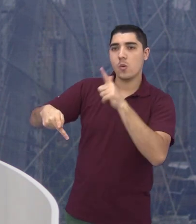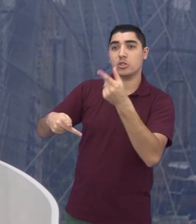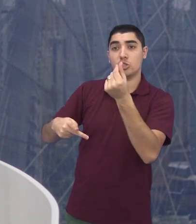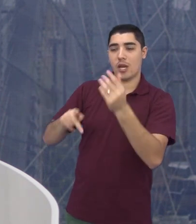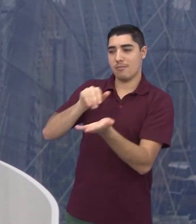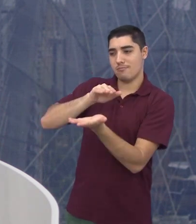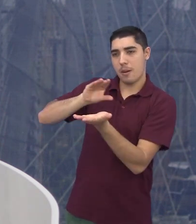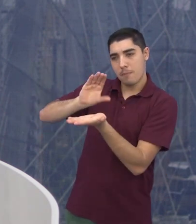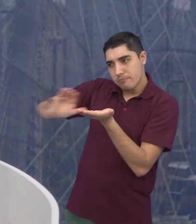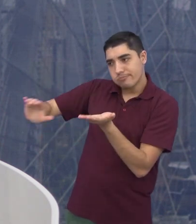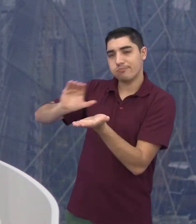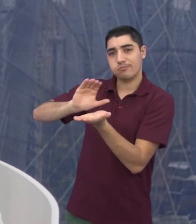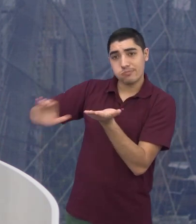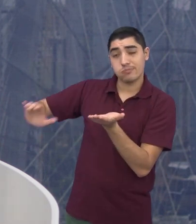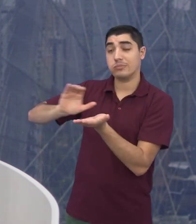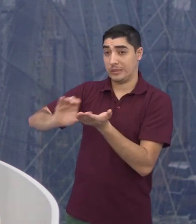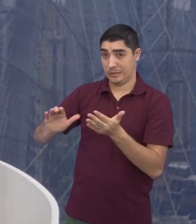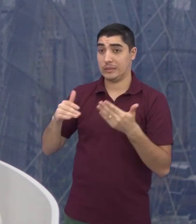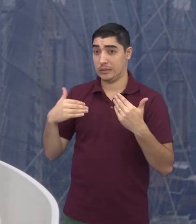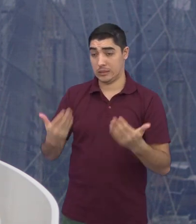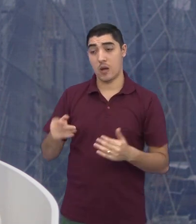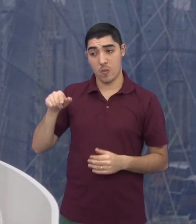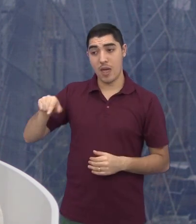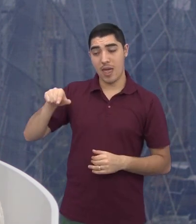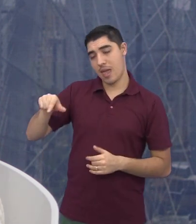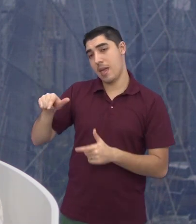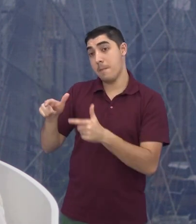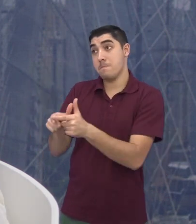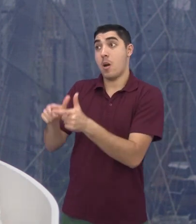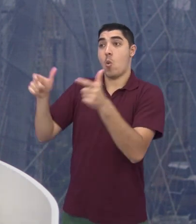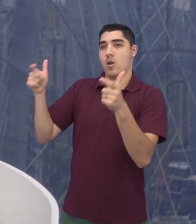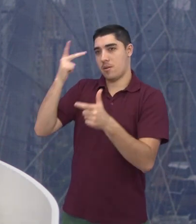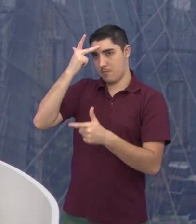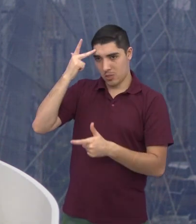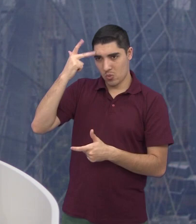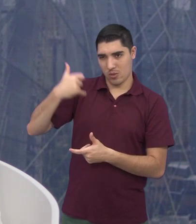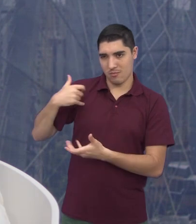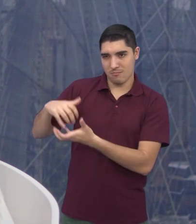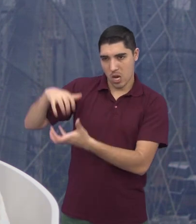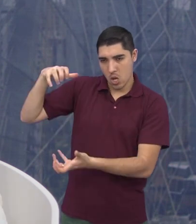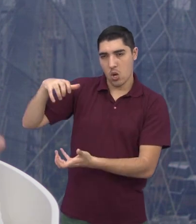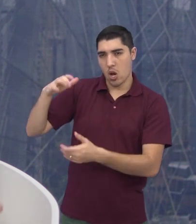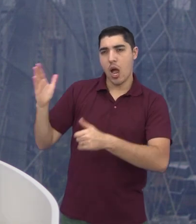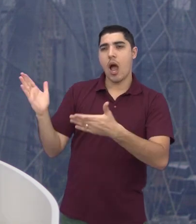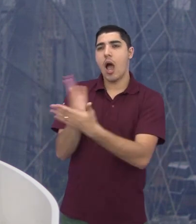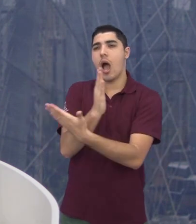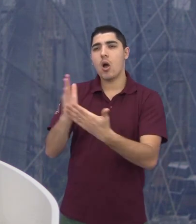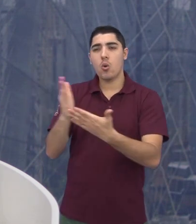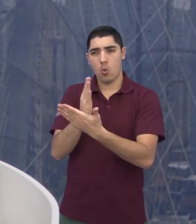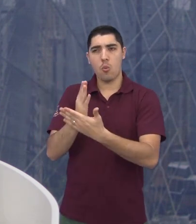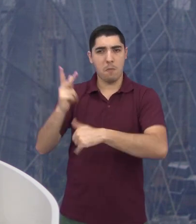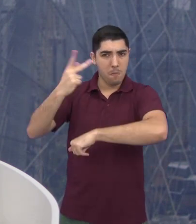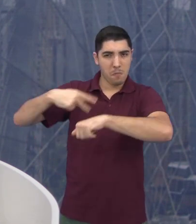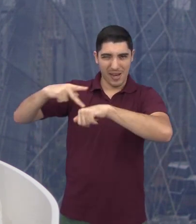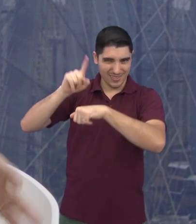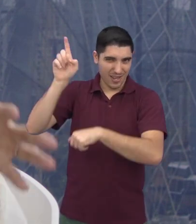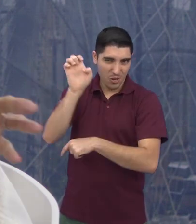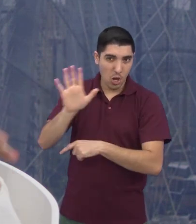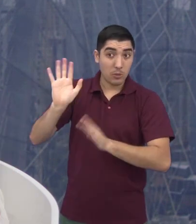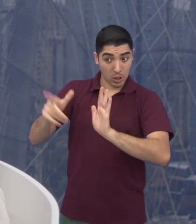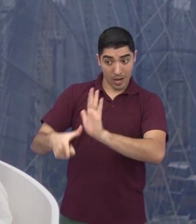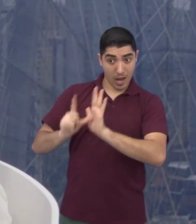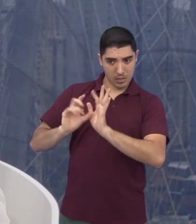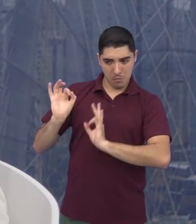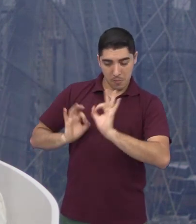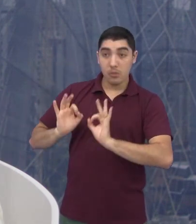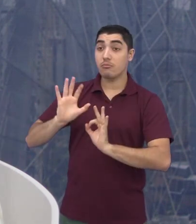aposentadoria. Então, essa situação do aumento da longevidade, ainda que para países que se prepararam com um pouco mais de antecedência,